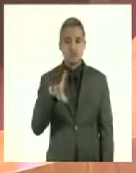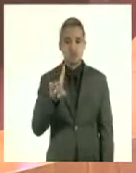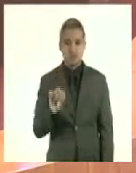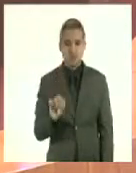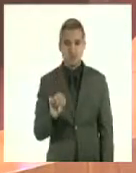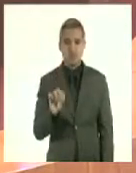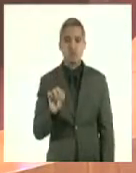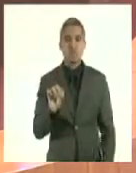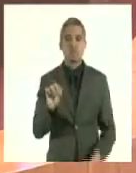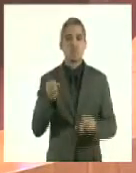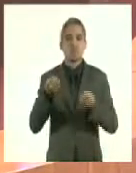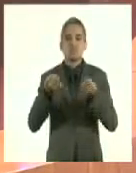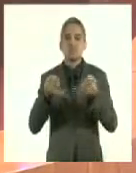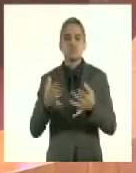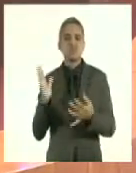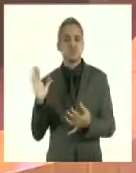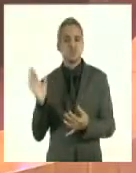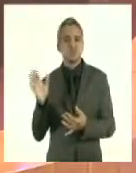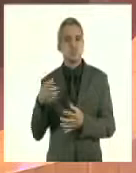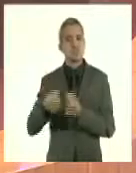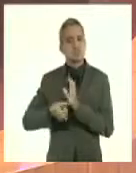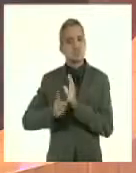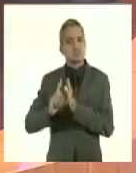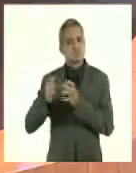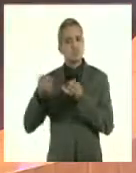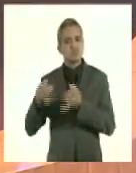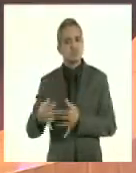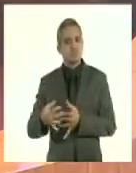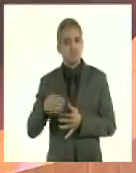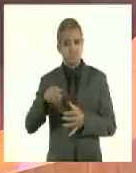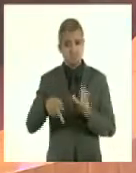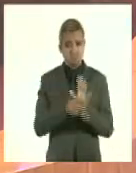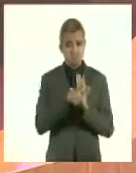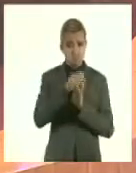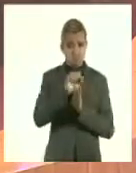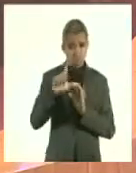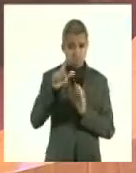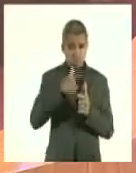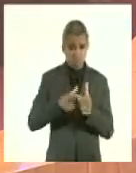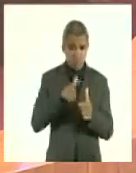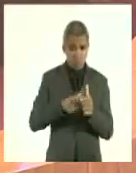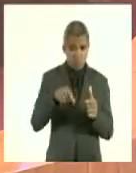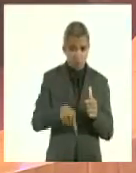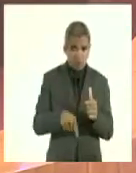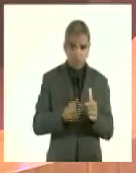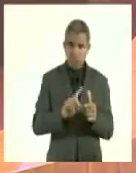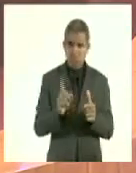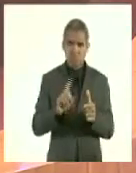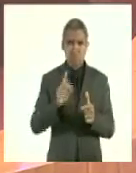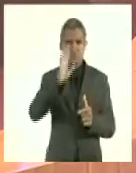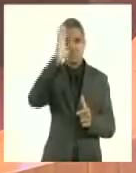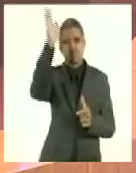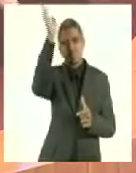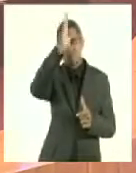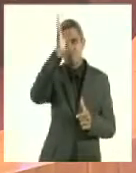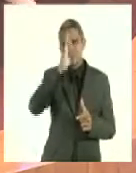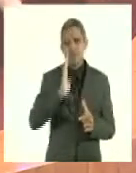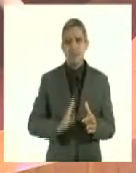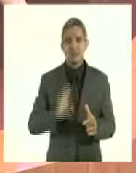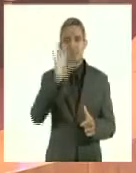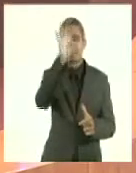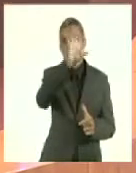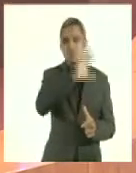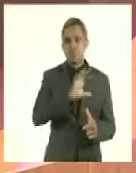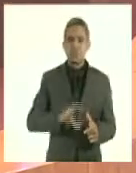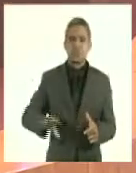problemas isolados de São Luís, são conjunturais do Brasil. A não ser que Vossa Excelência só assista a